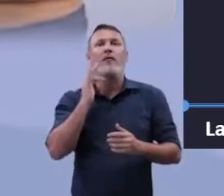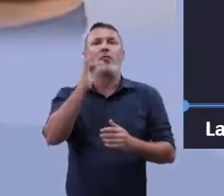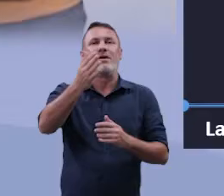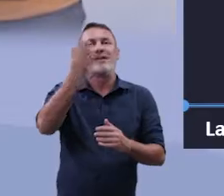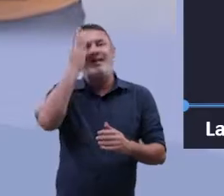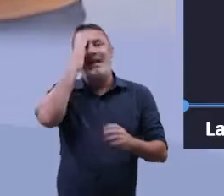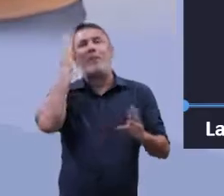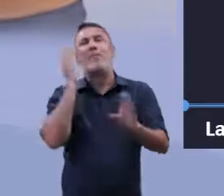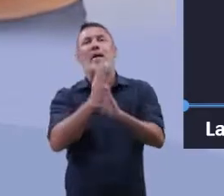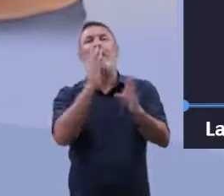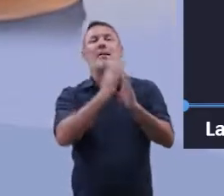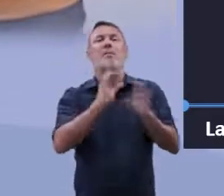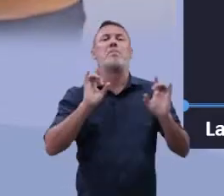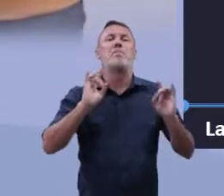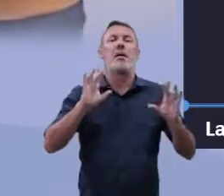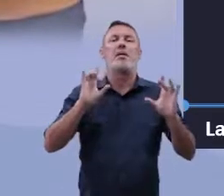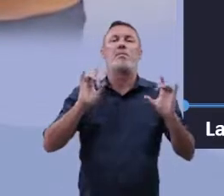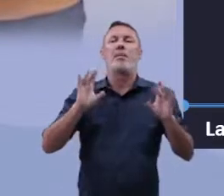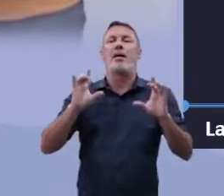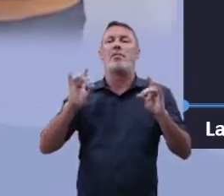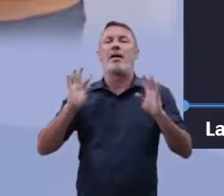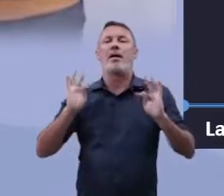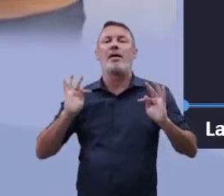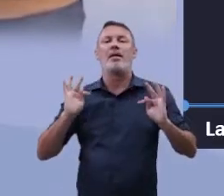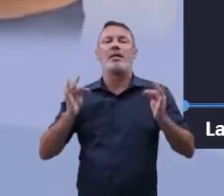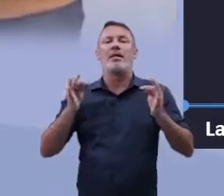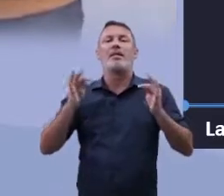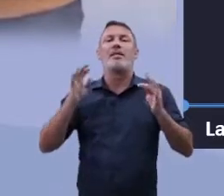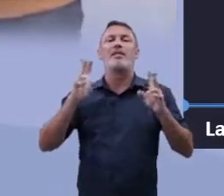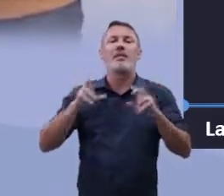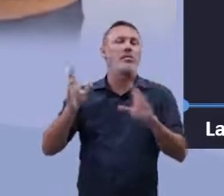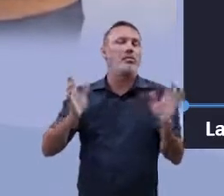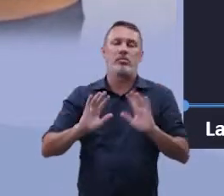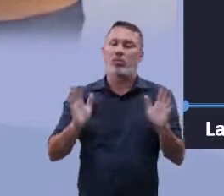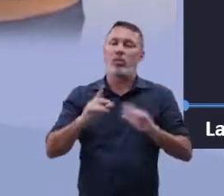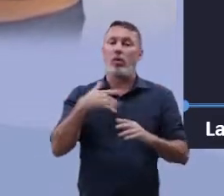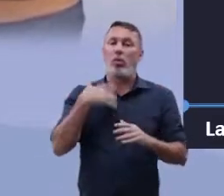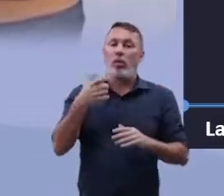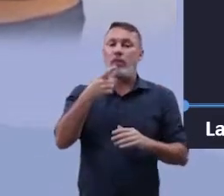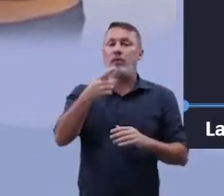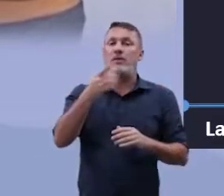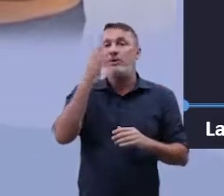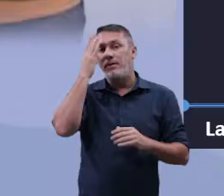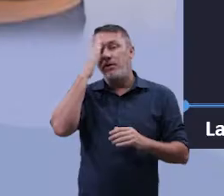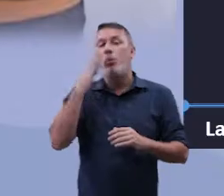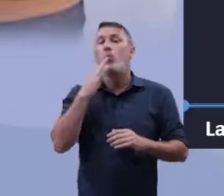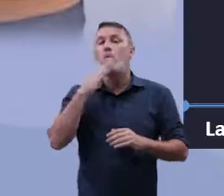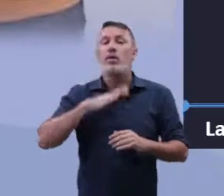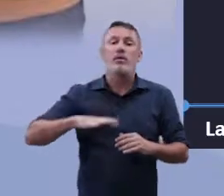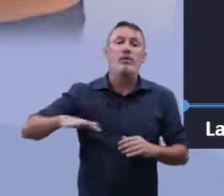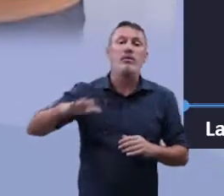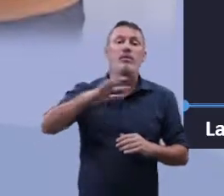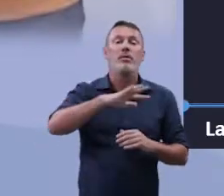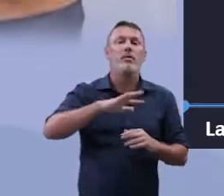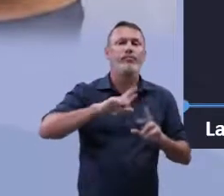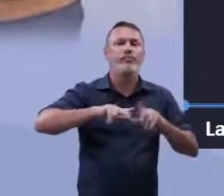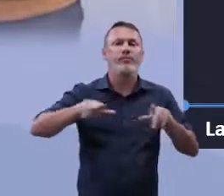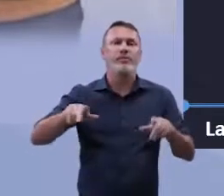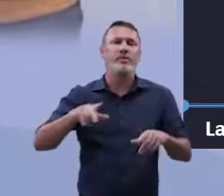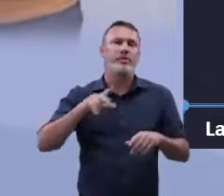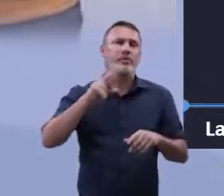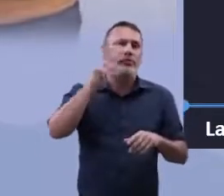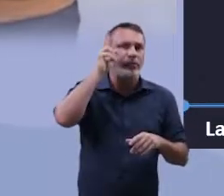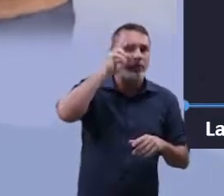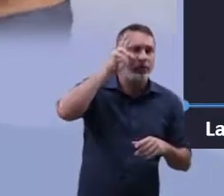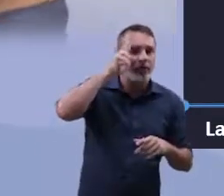para que você, aluno, tenha conhecimento de várias áreas, né? Por exemplo, da